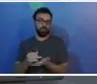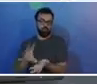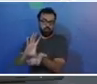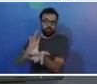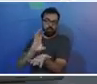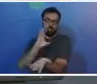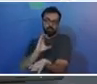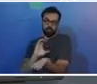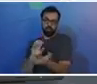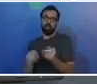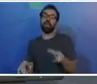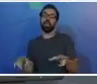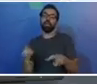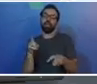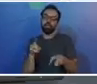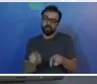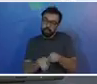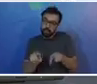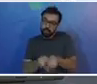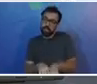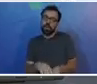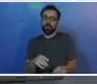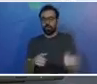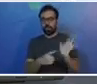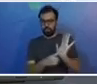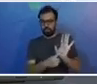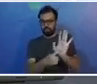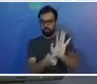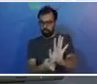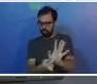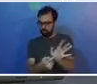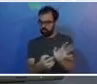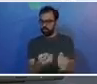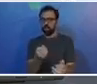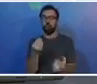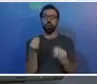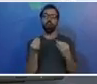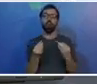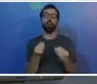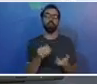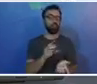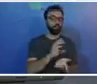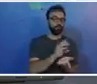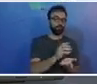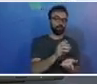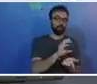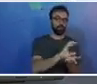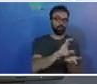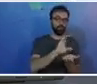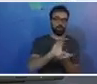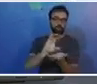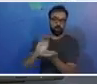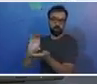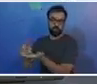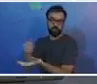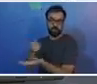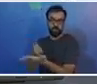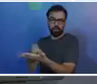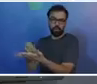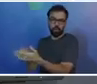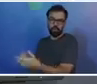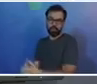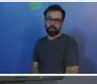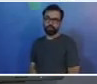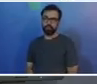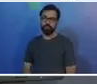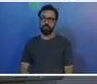dinheiro. Então isso é um direito de todo cidadão saber quanto arrecadou e quanto gastou o Poder Executivo, porque eles são